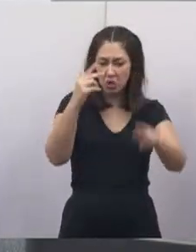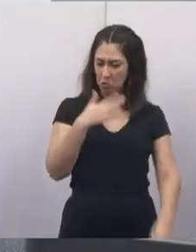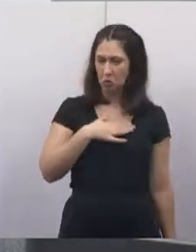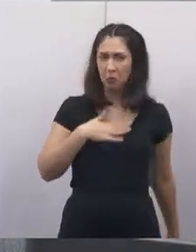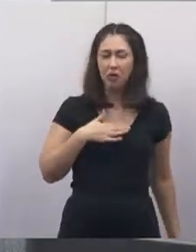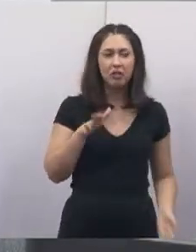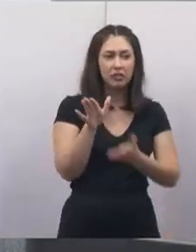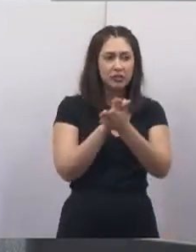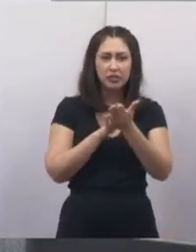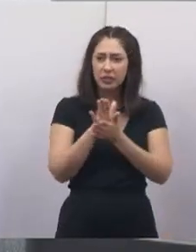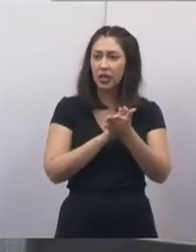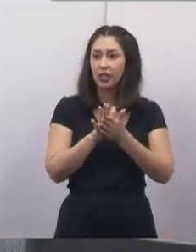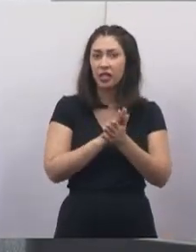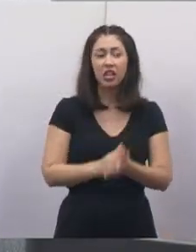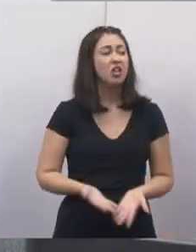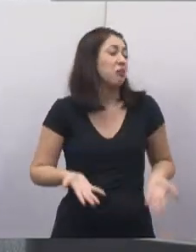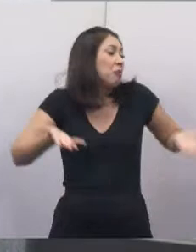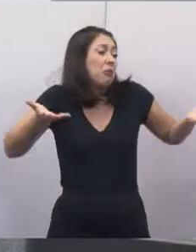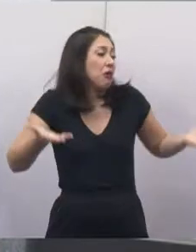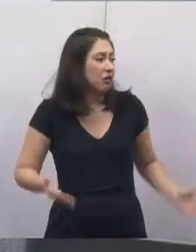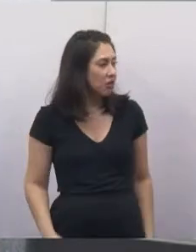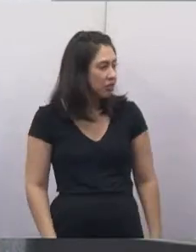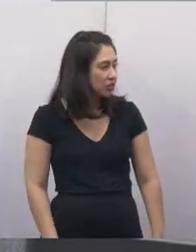Comigo, vereador. Ô cara,